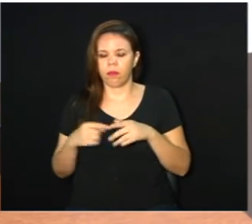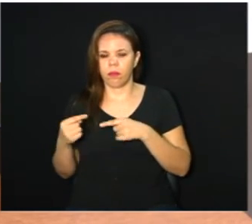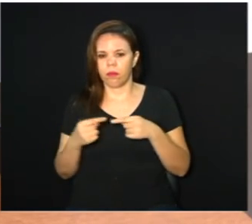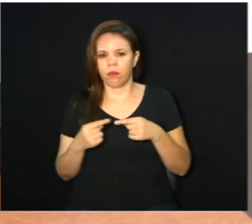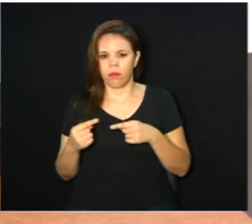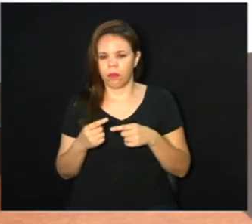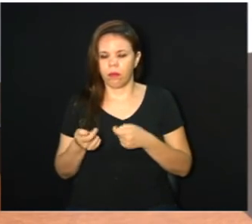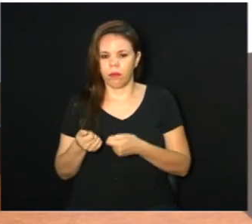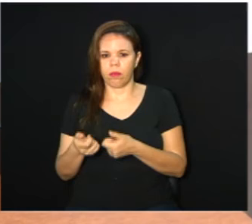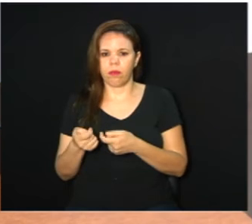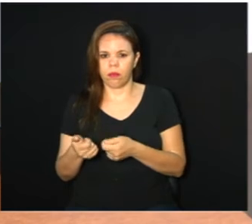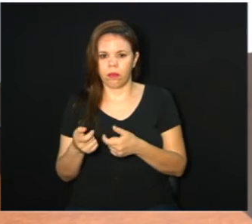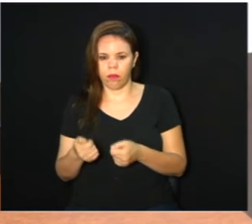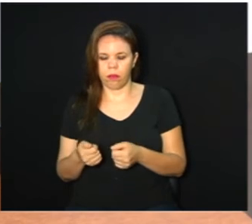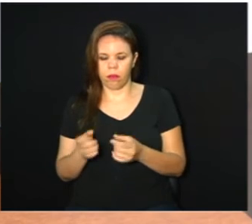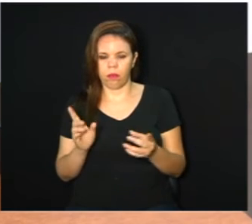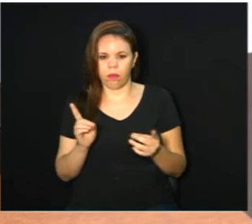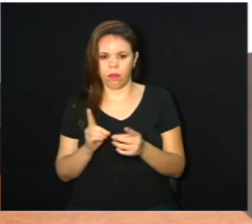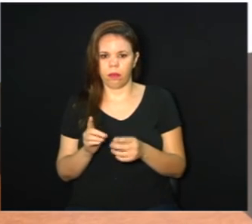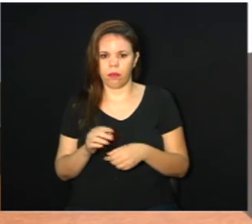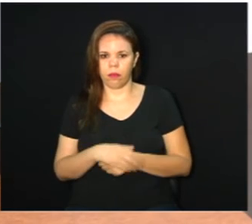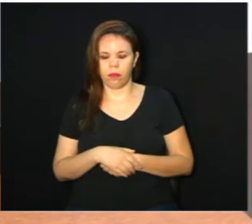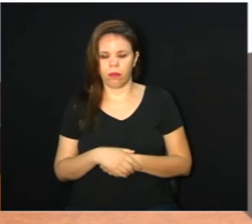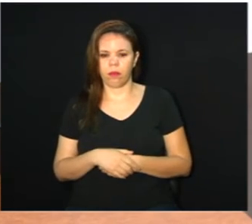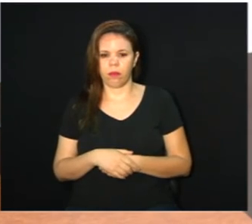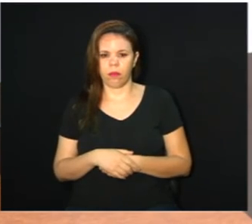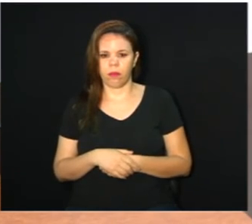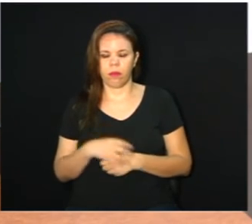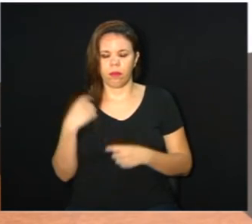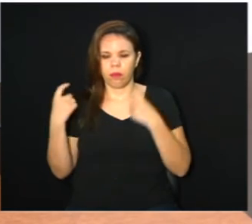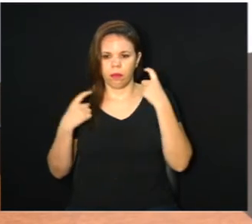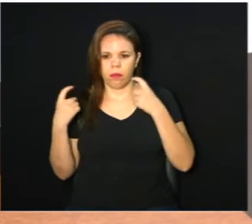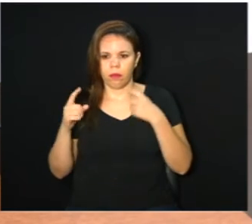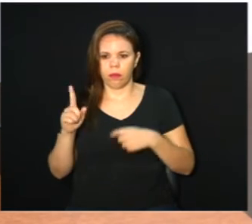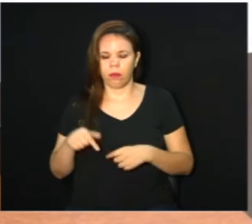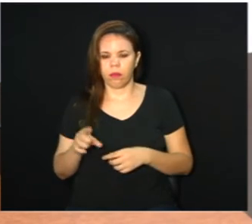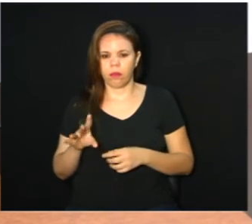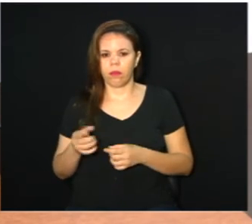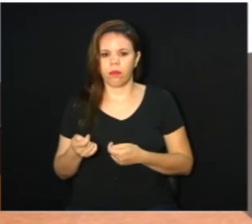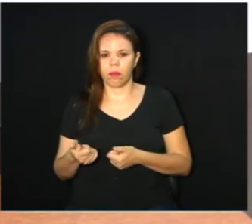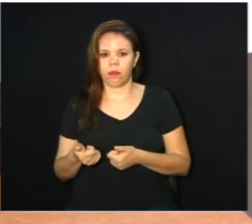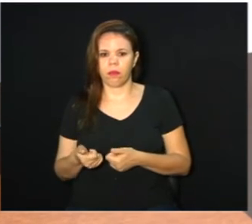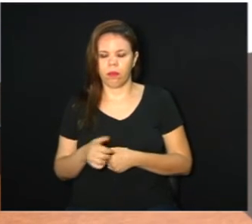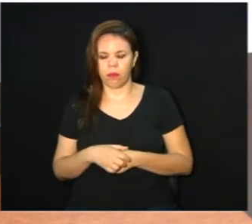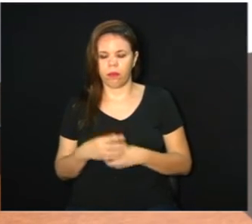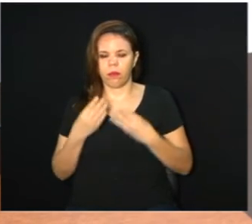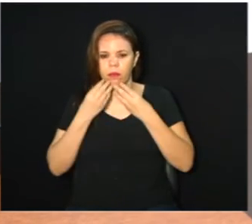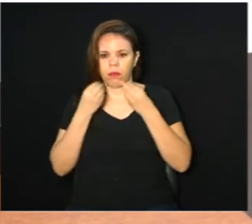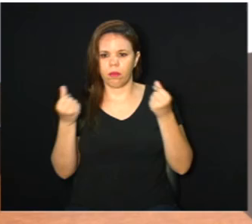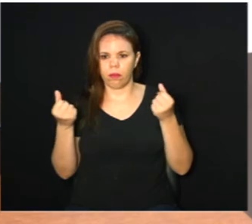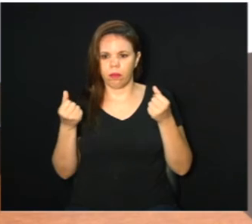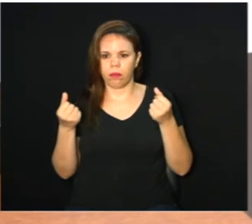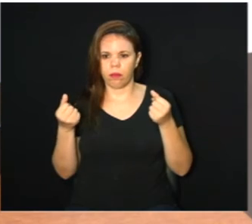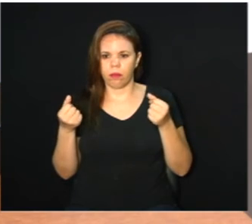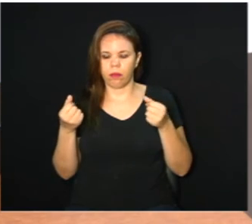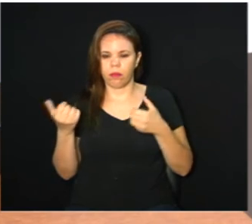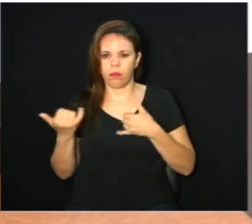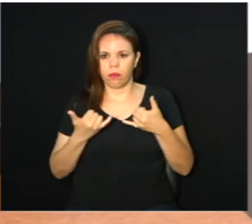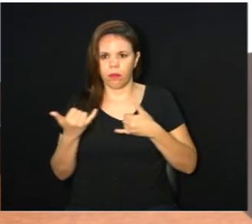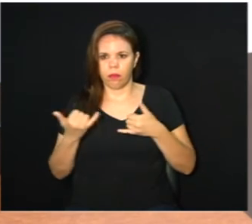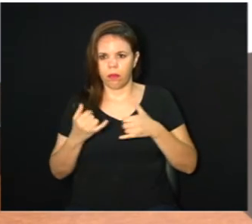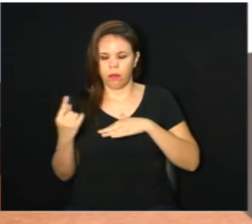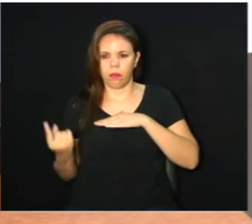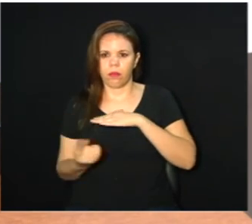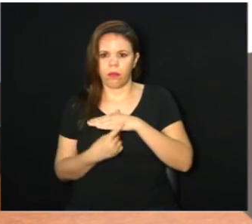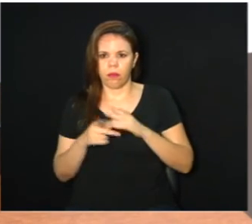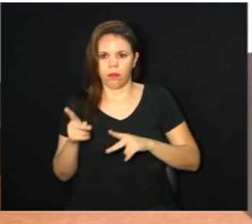que oferecem esses tipos de serviço. A nossa preocupação é só que elas ofereçam até com qualidade e com muita informação ao consumidor,